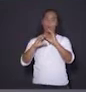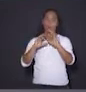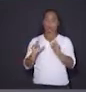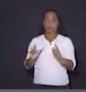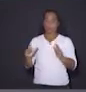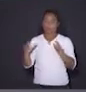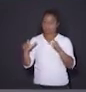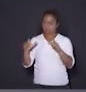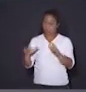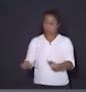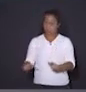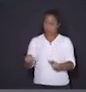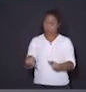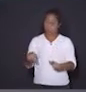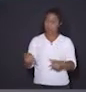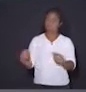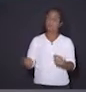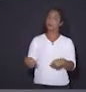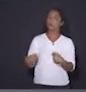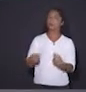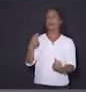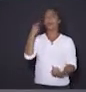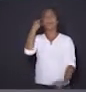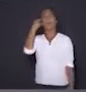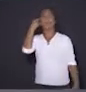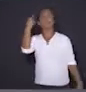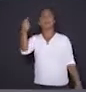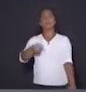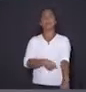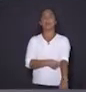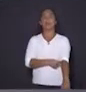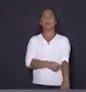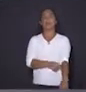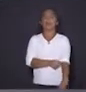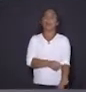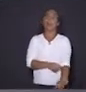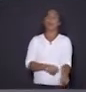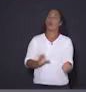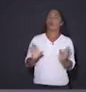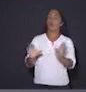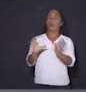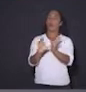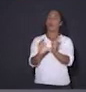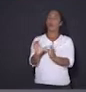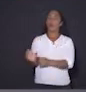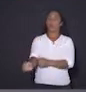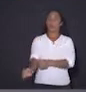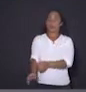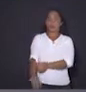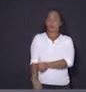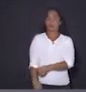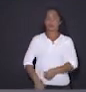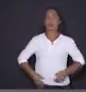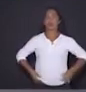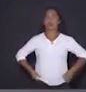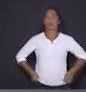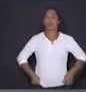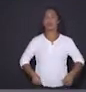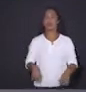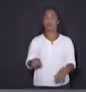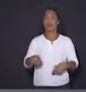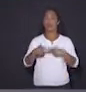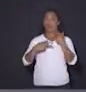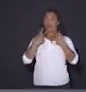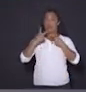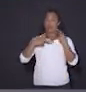que precisa ser pensada enquanto uma comunidade com a concurso especificidades ela falou é